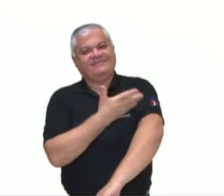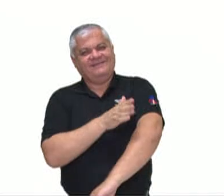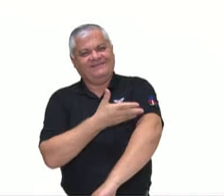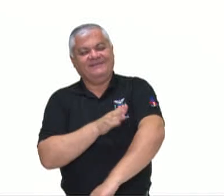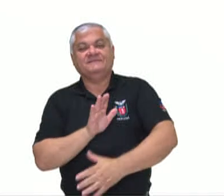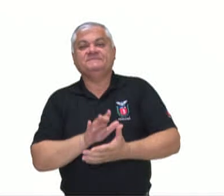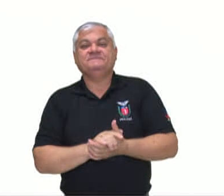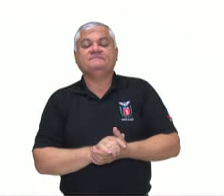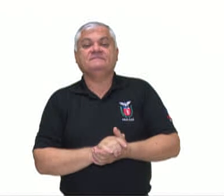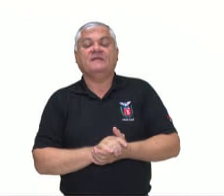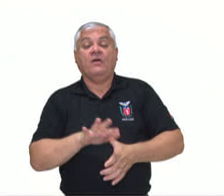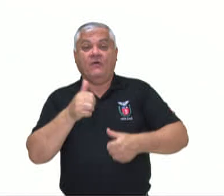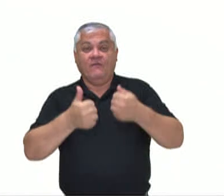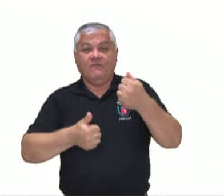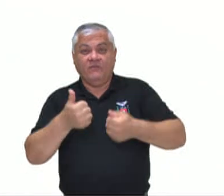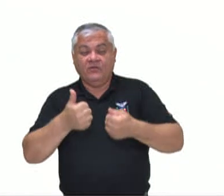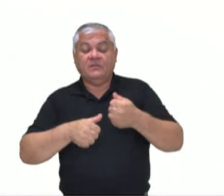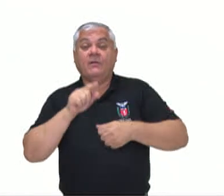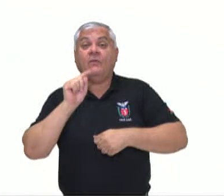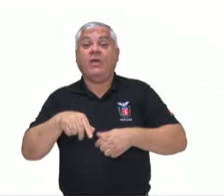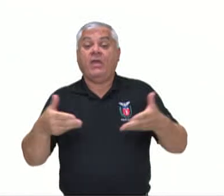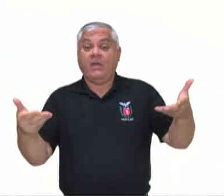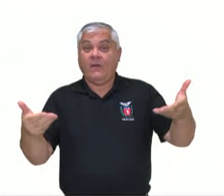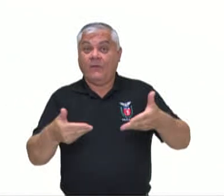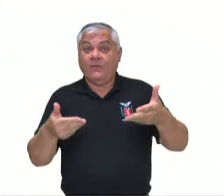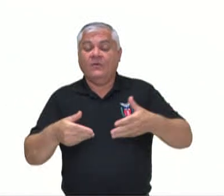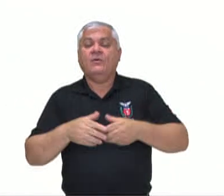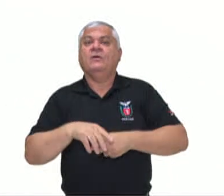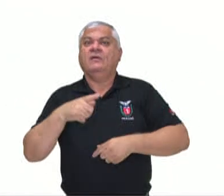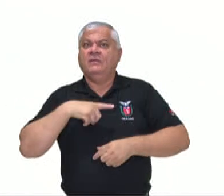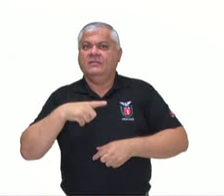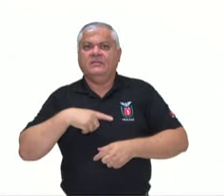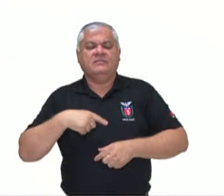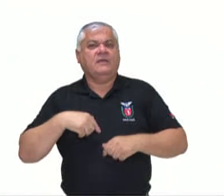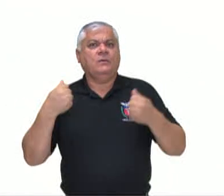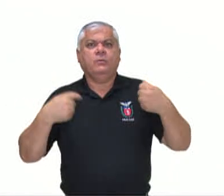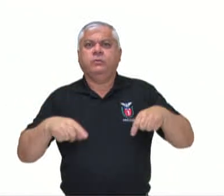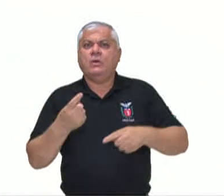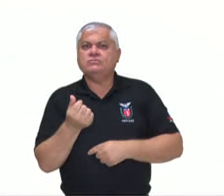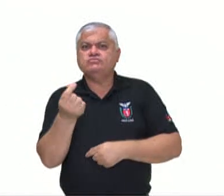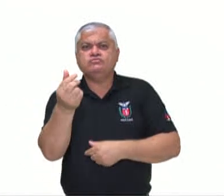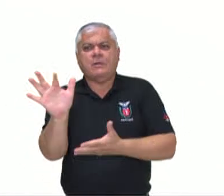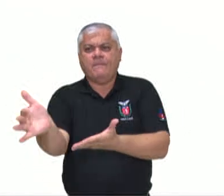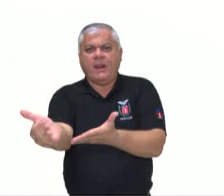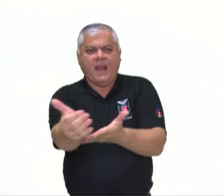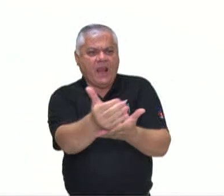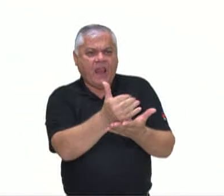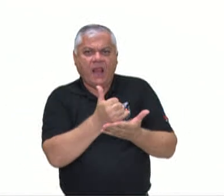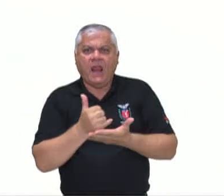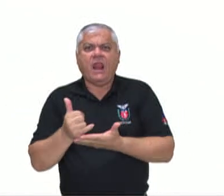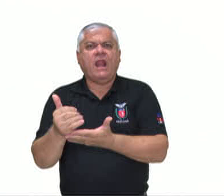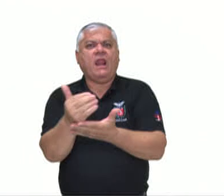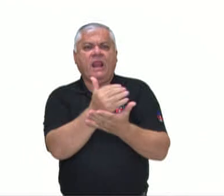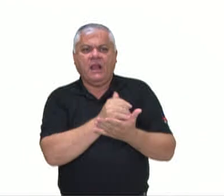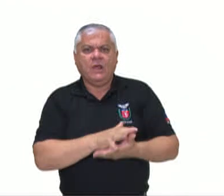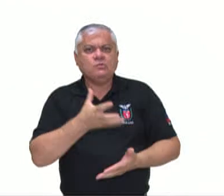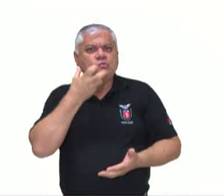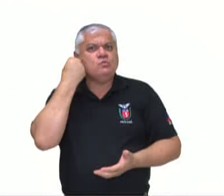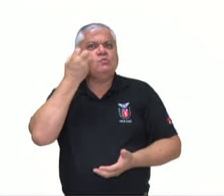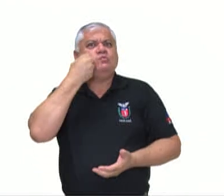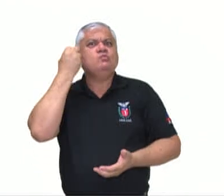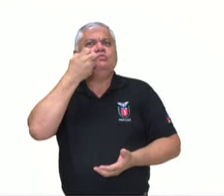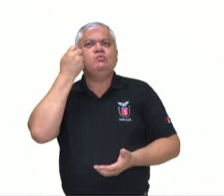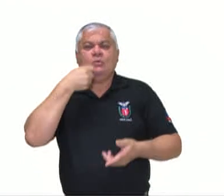O futebol é um esporte que na atualidade movimenta cifras monumentais e se transformou num negócio